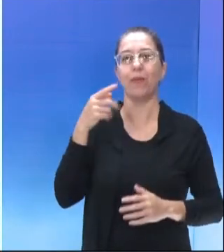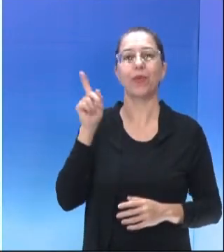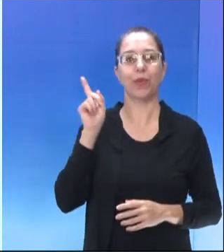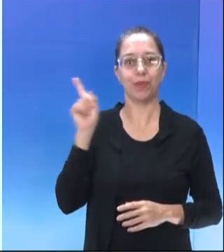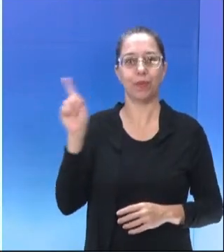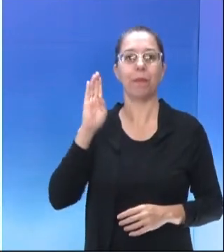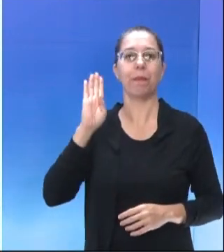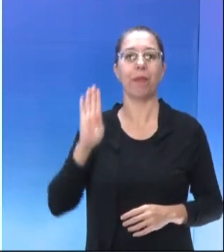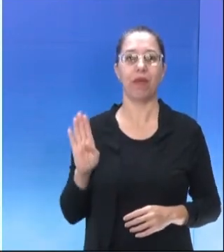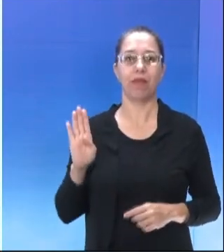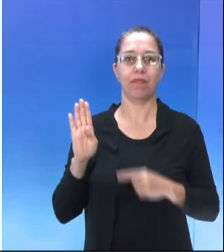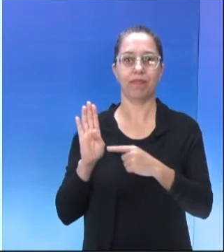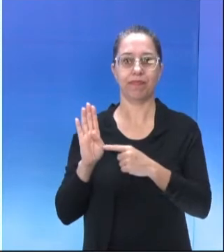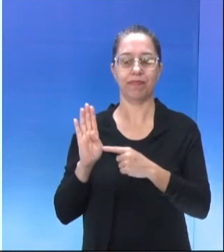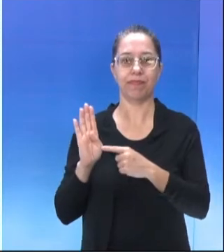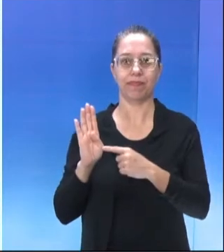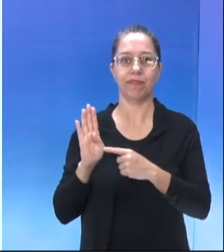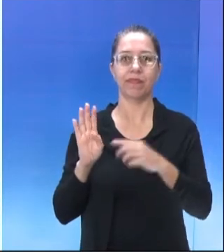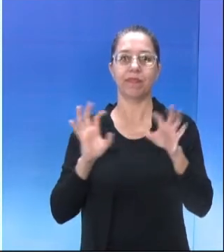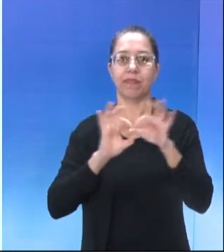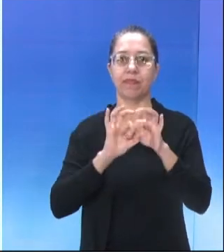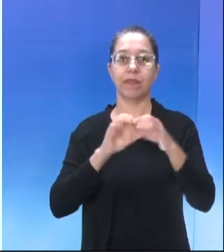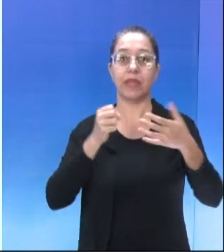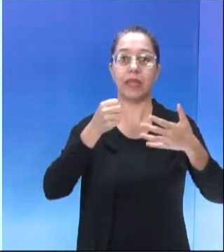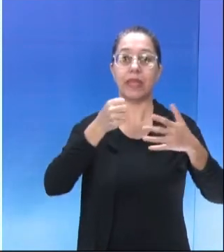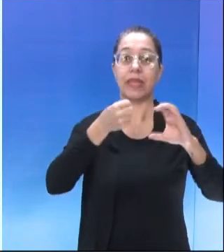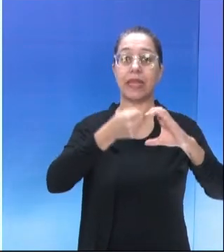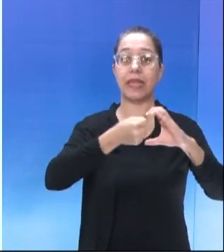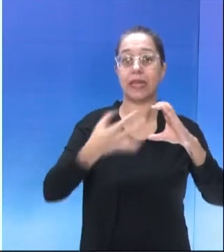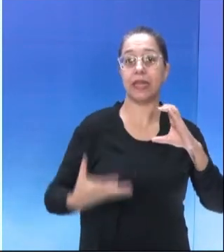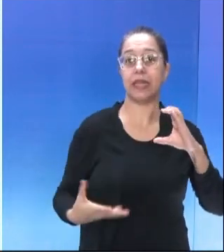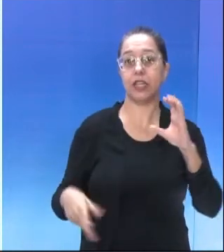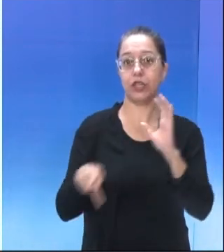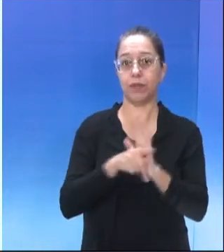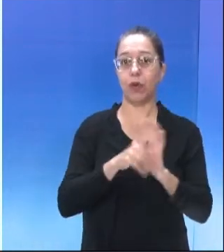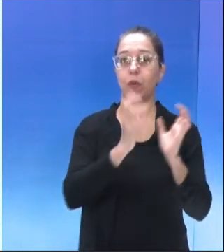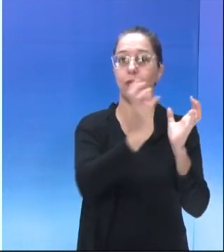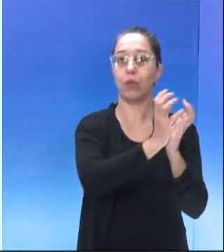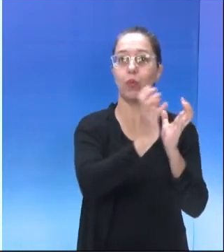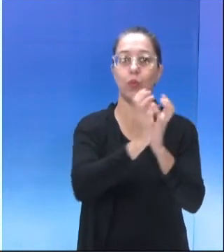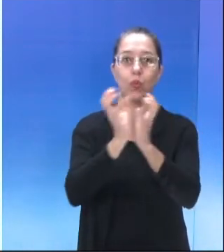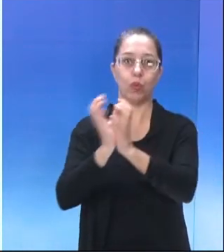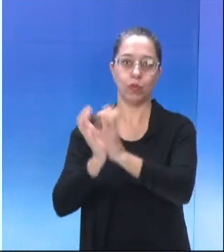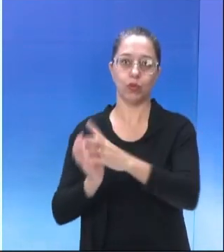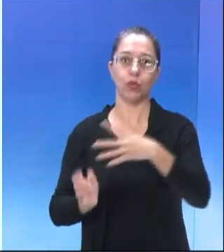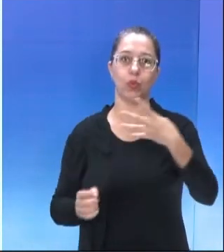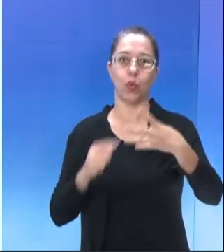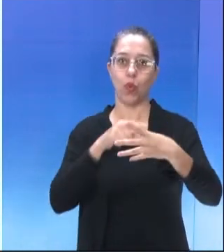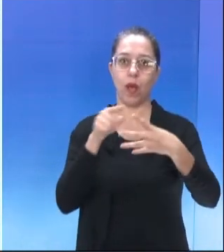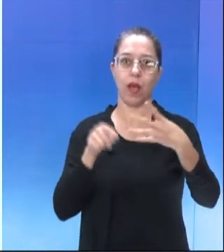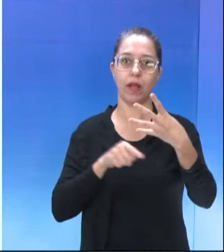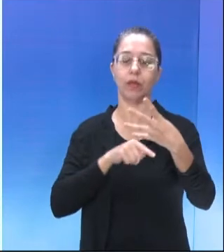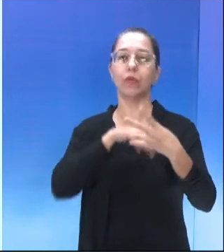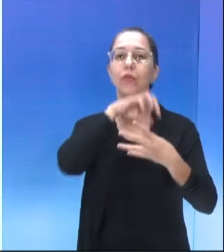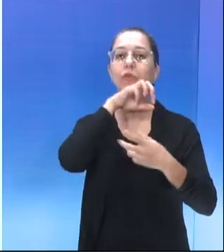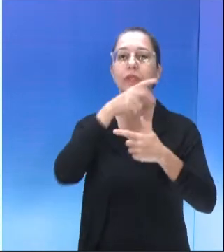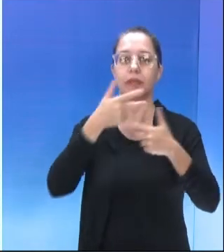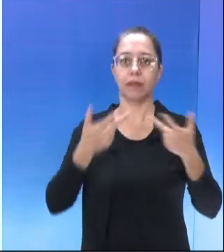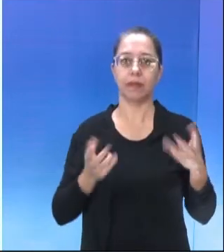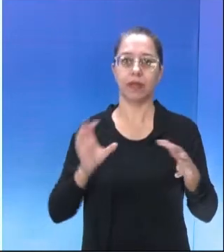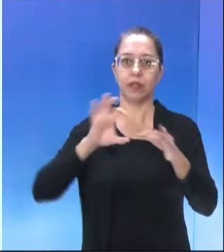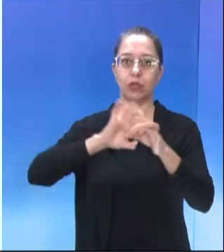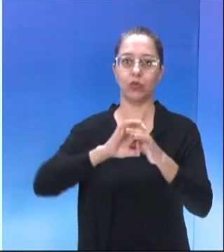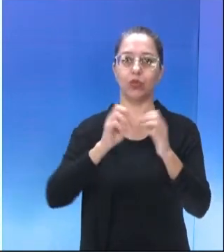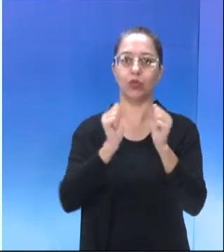letra B, porque é a única alternativa que traz uma característica semelhante aos quatro grupos desses animais